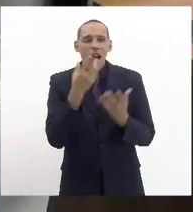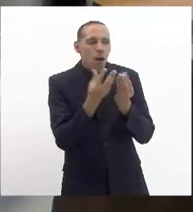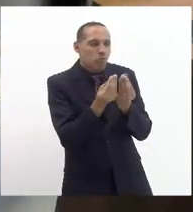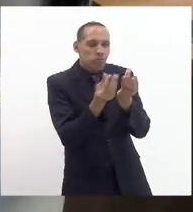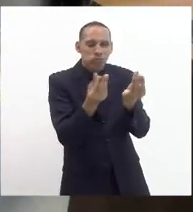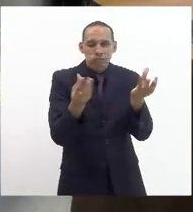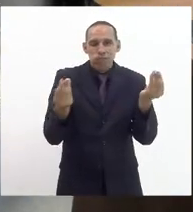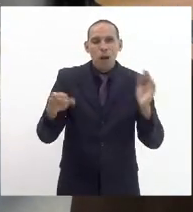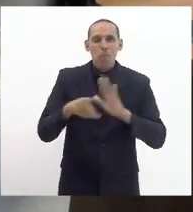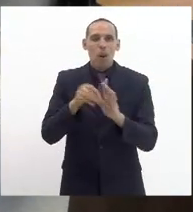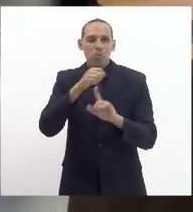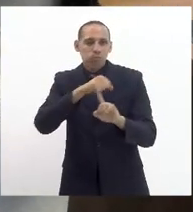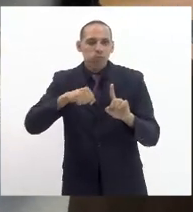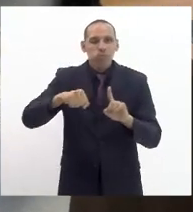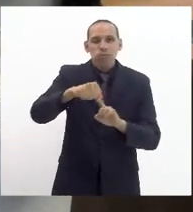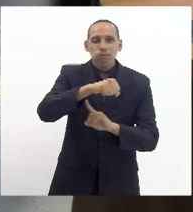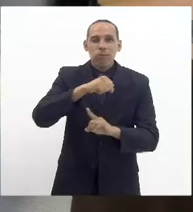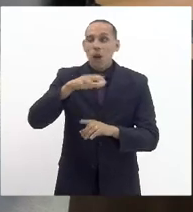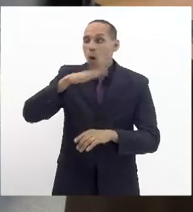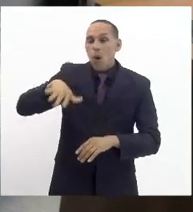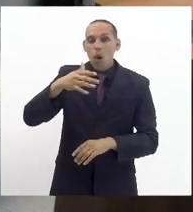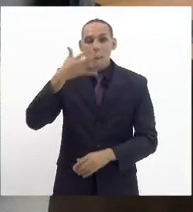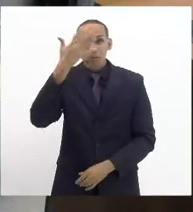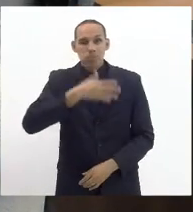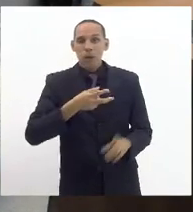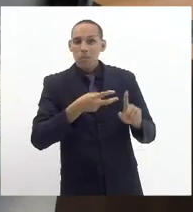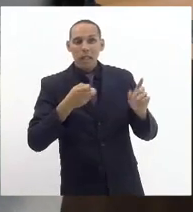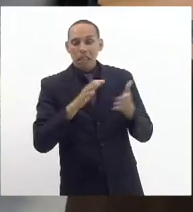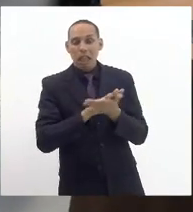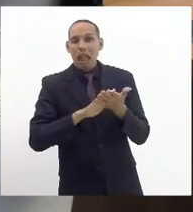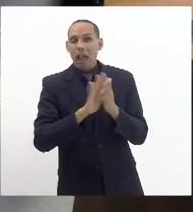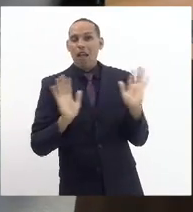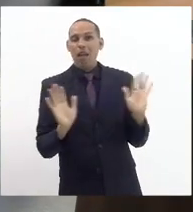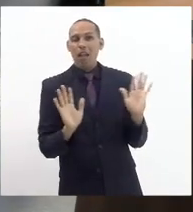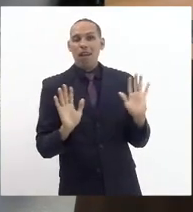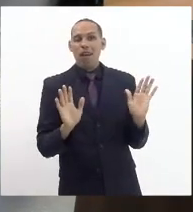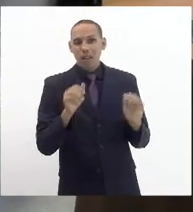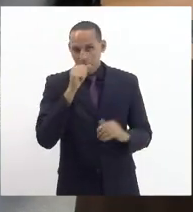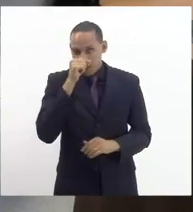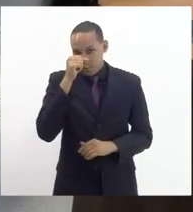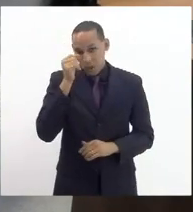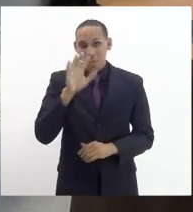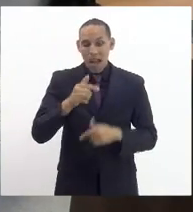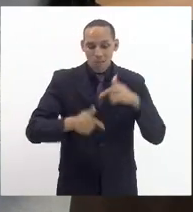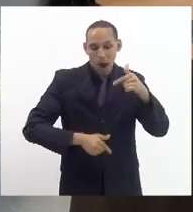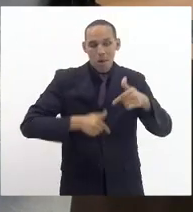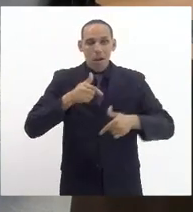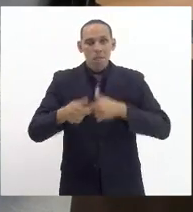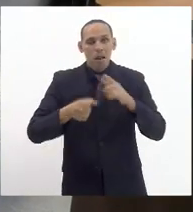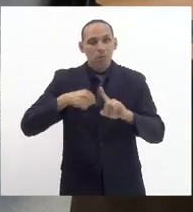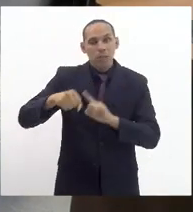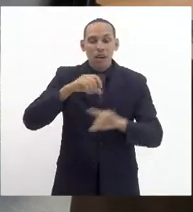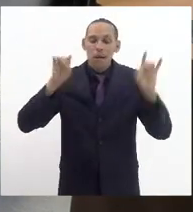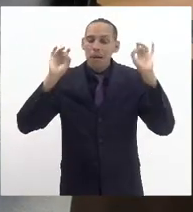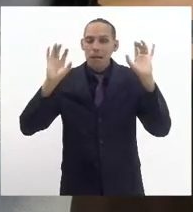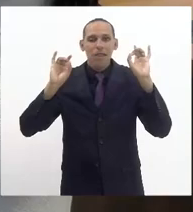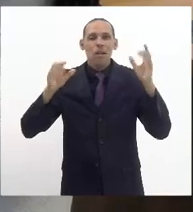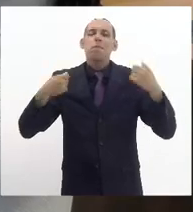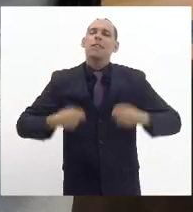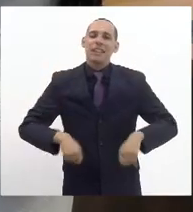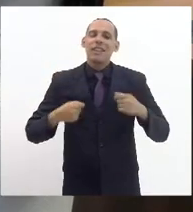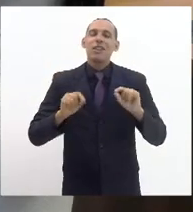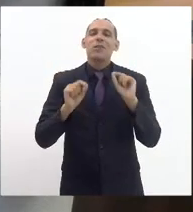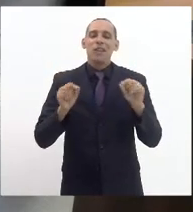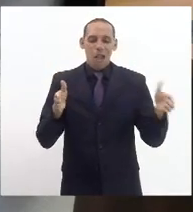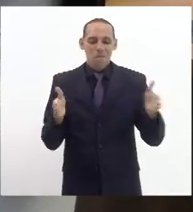na sociedade, invisível, né? Que faz um trabalho incrível, social, e que precisava